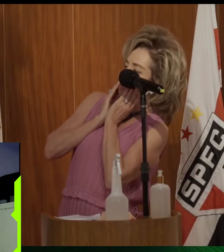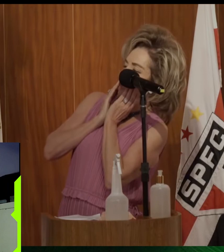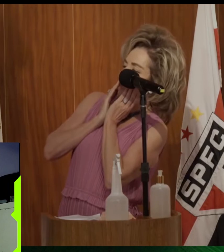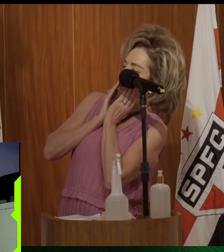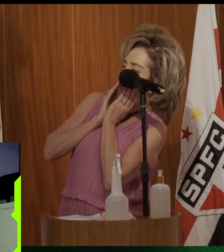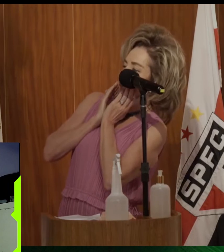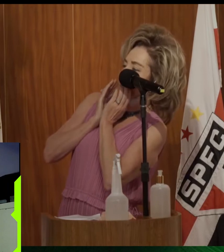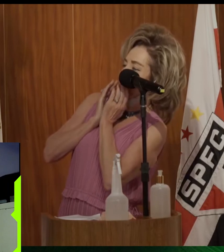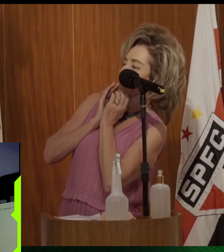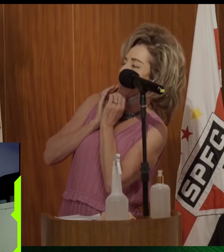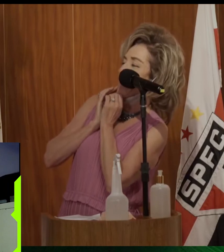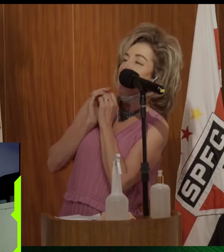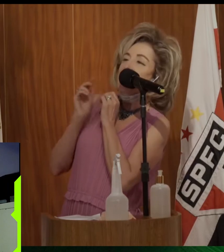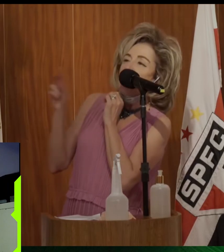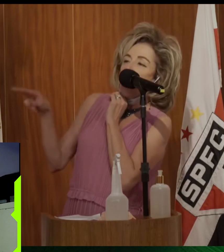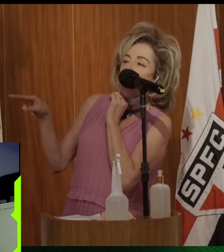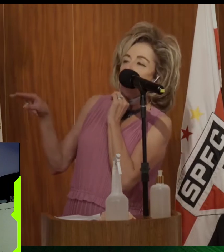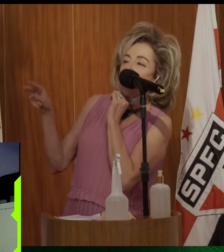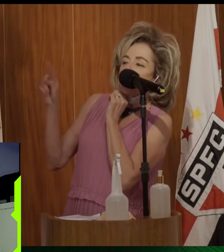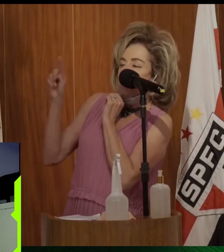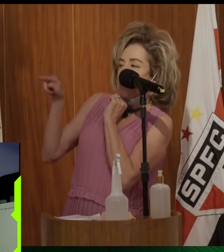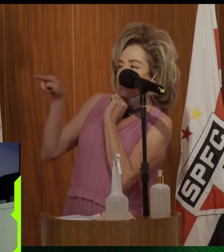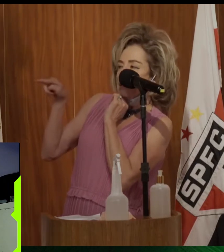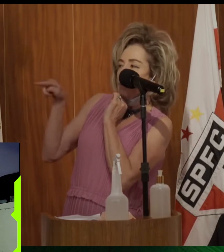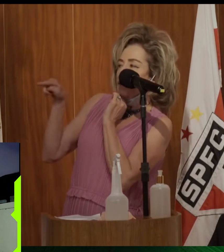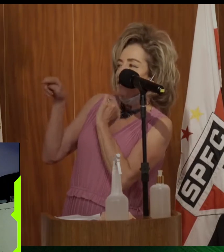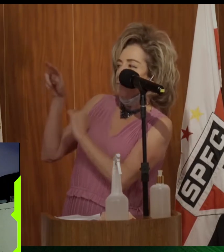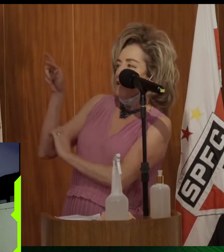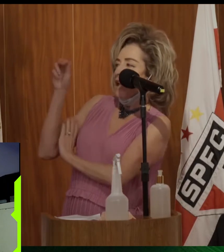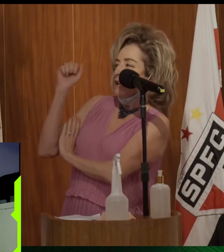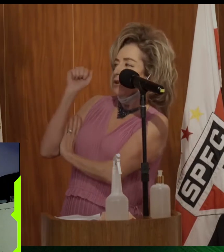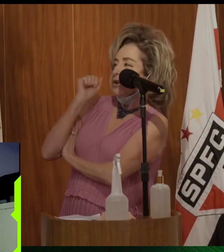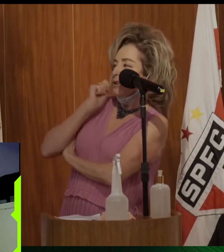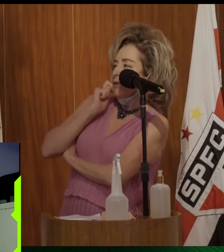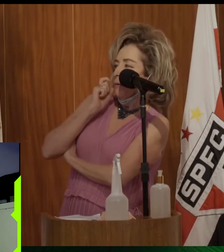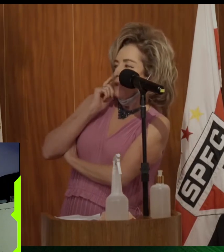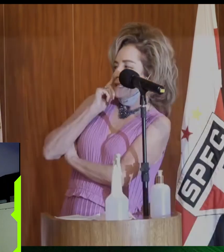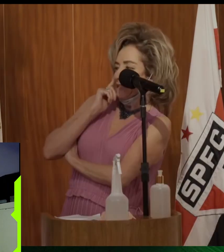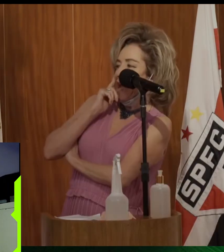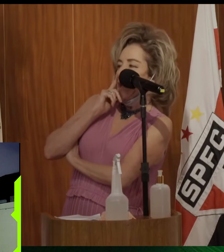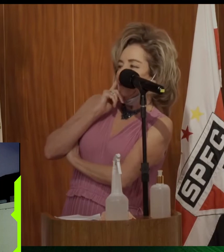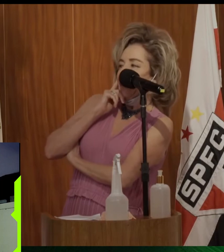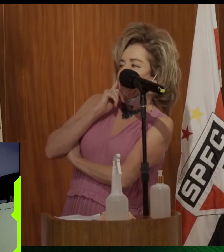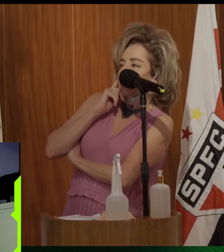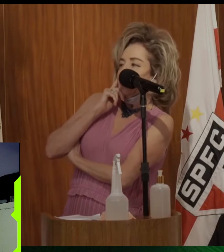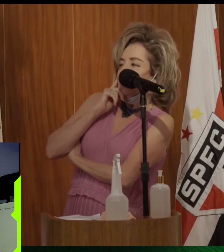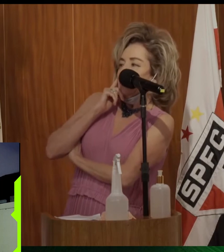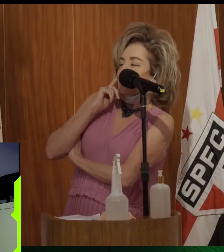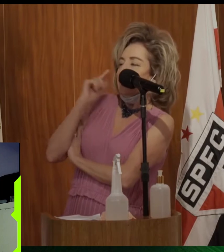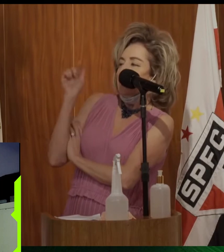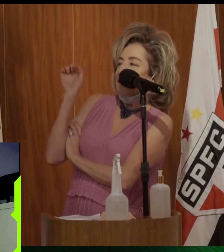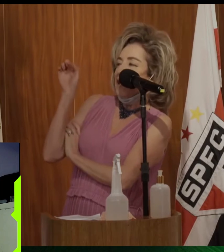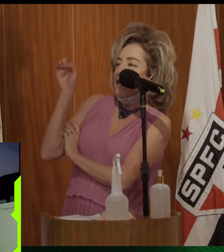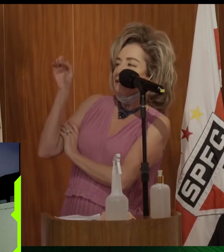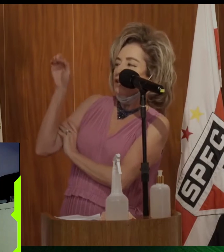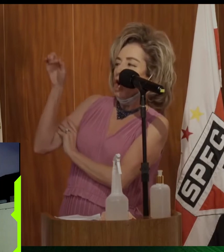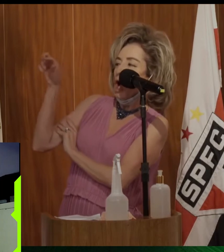por ele Ó mas na pandemia ele cortou a mesada